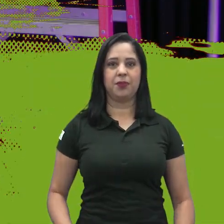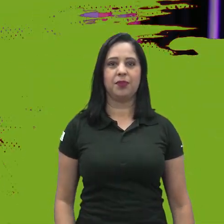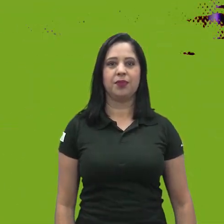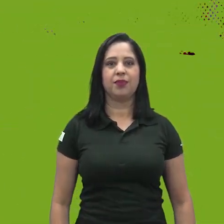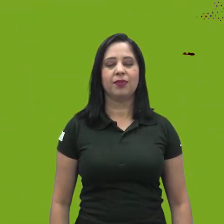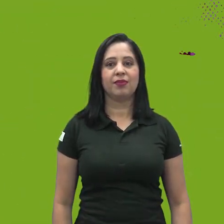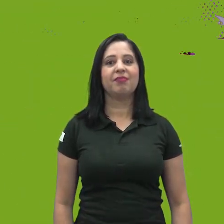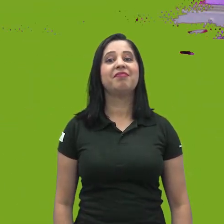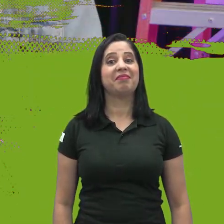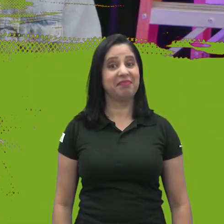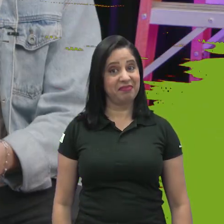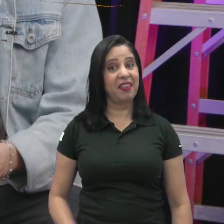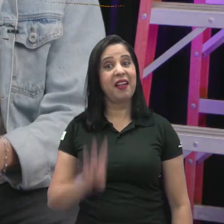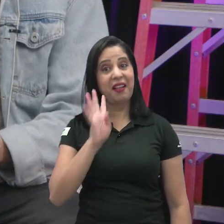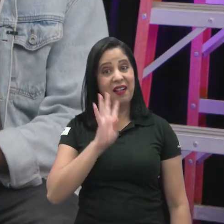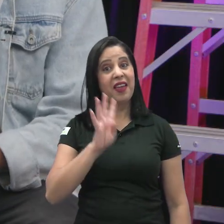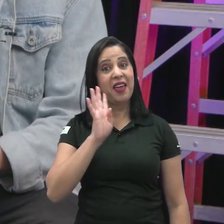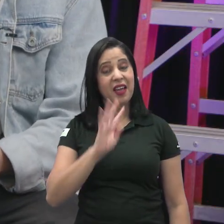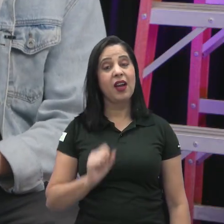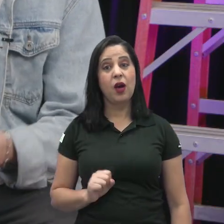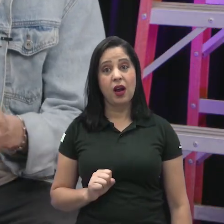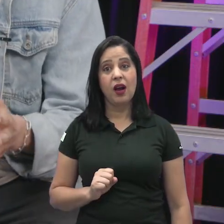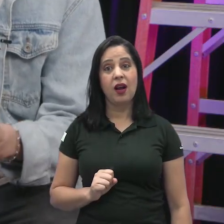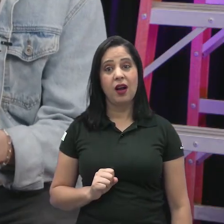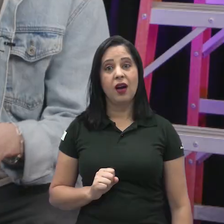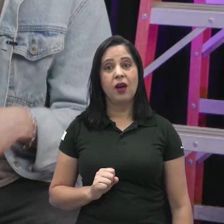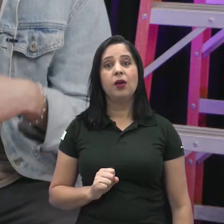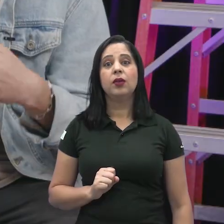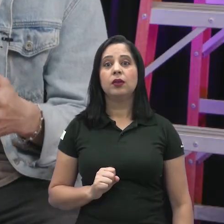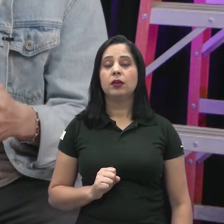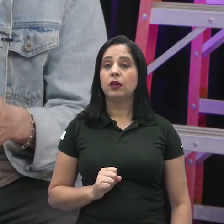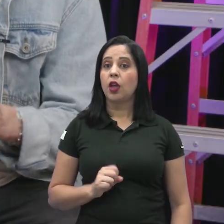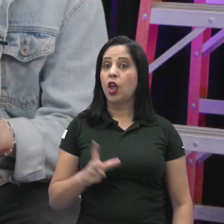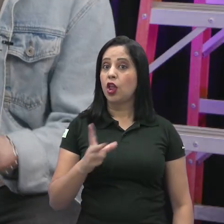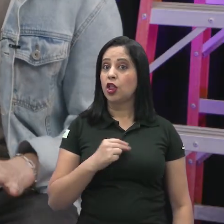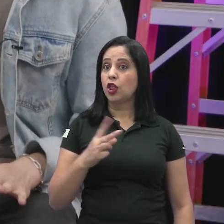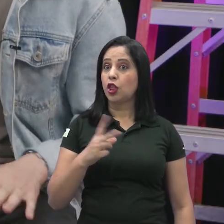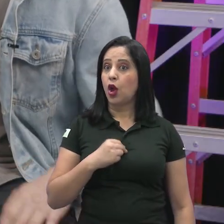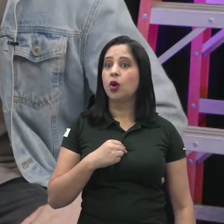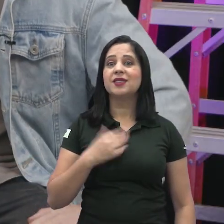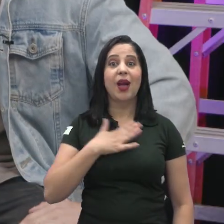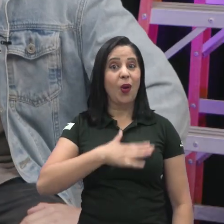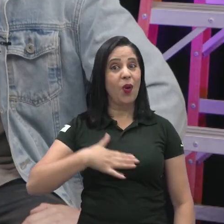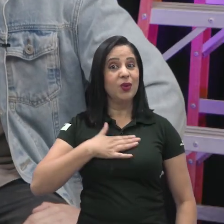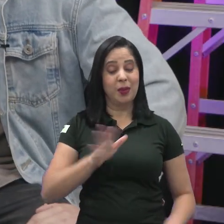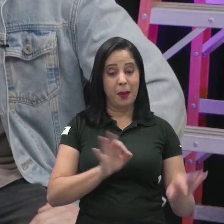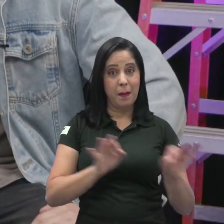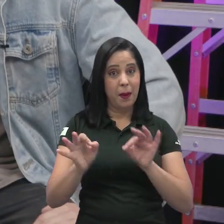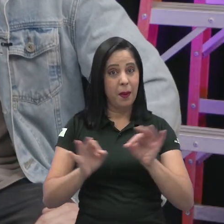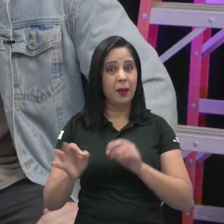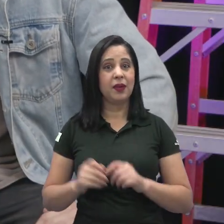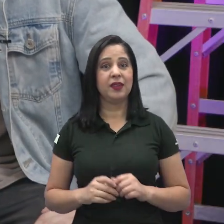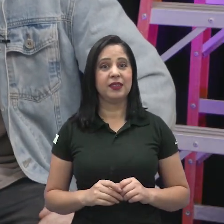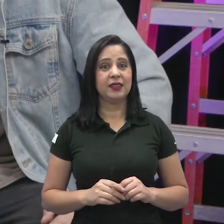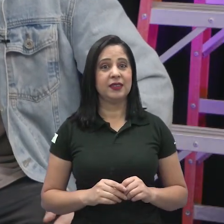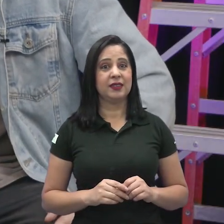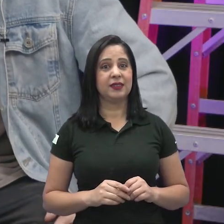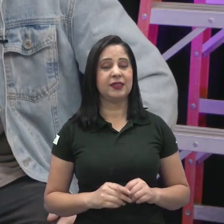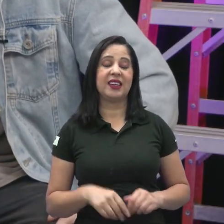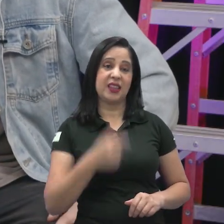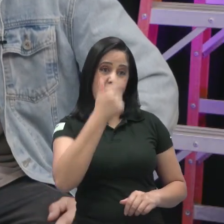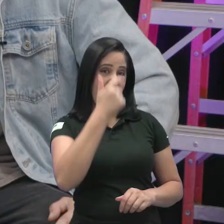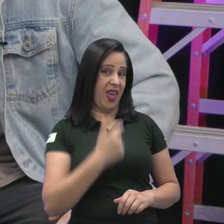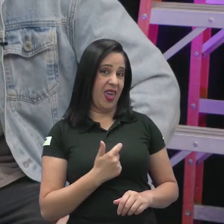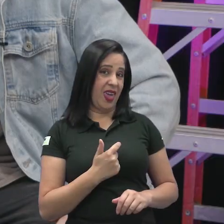sua roupa. Olha só, muito legal, né? Parece algo legal e proveitoso de fazer, não é, Bruno? Pois é, as